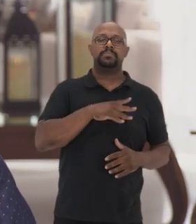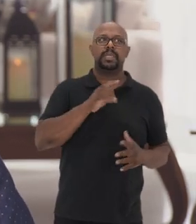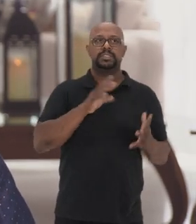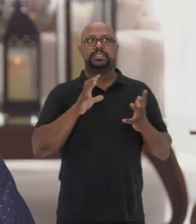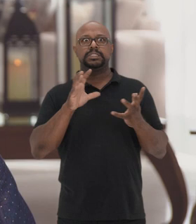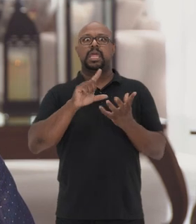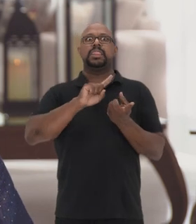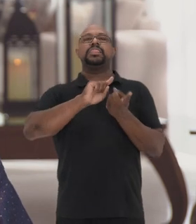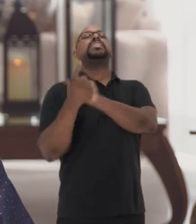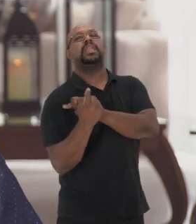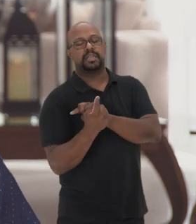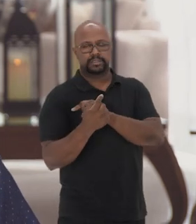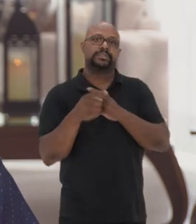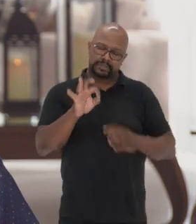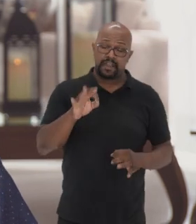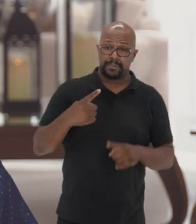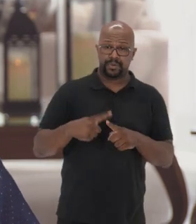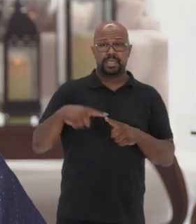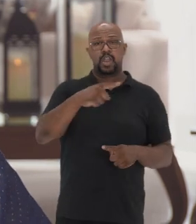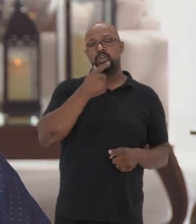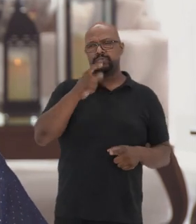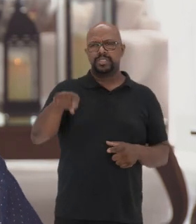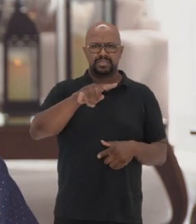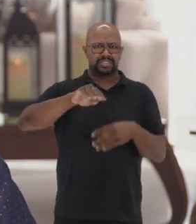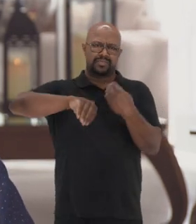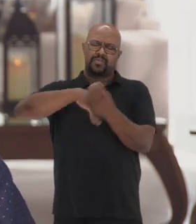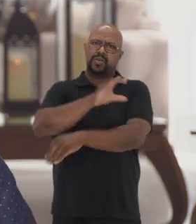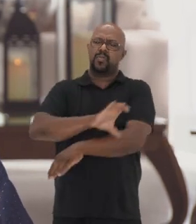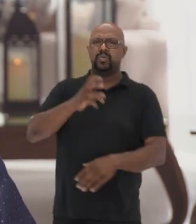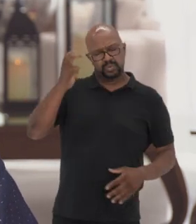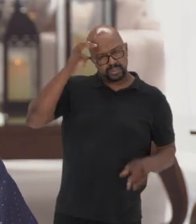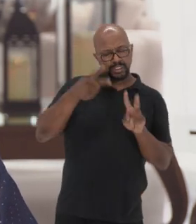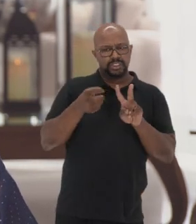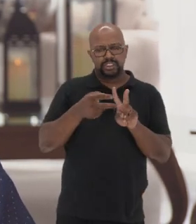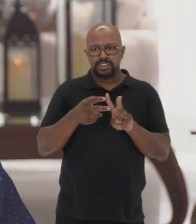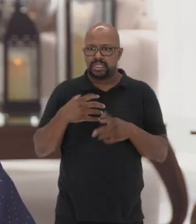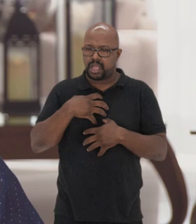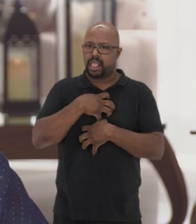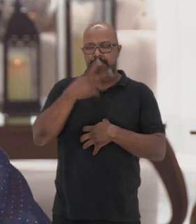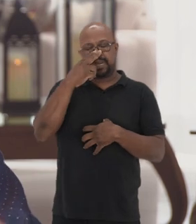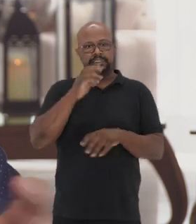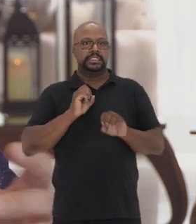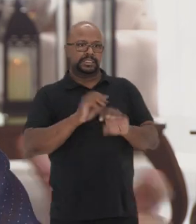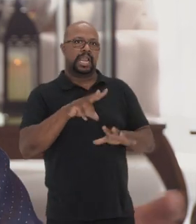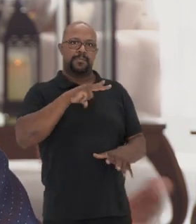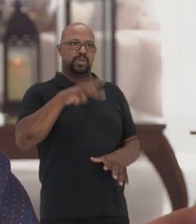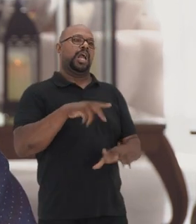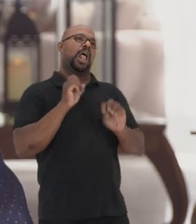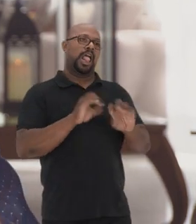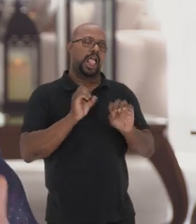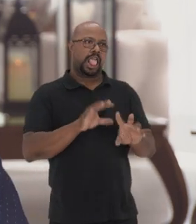correta e tava saindo mesmo né gente porque os meninos se envolviam com a cultura indígena e ao invés de da coisa